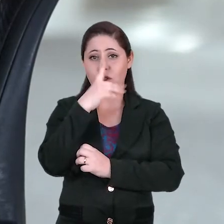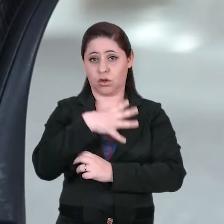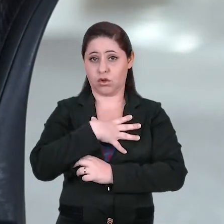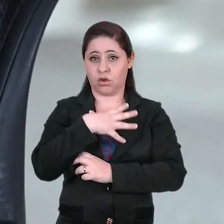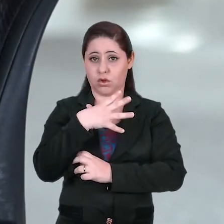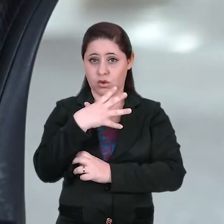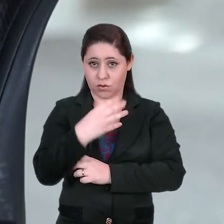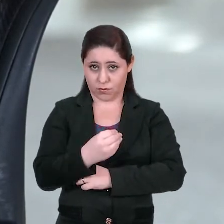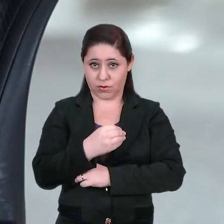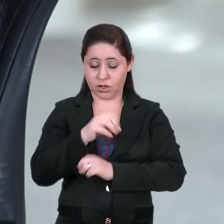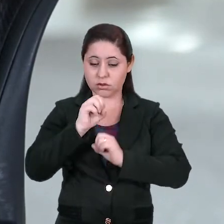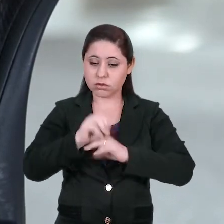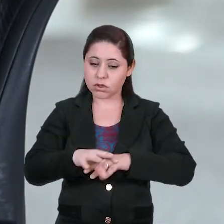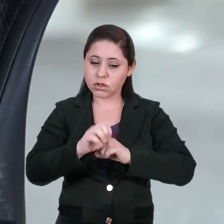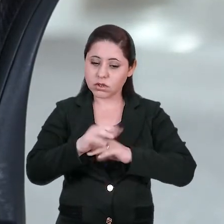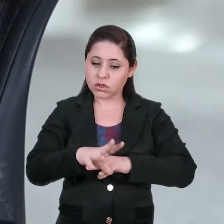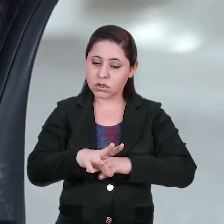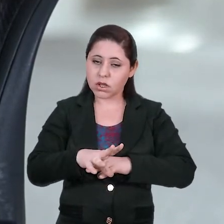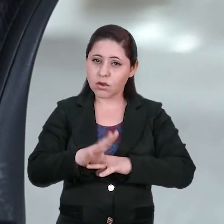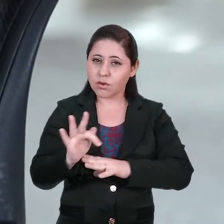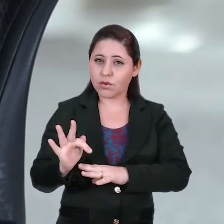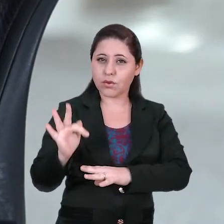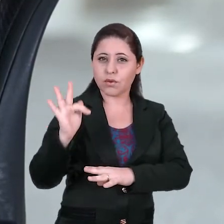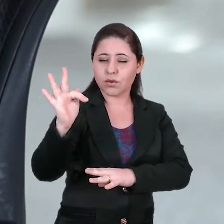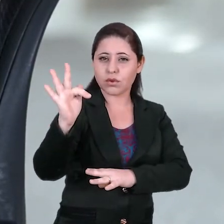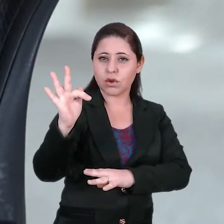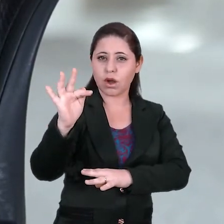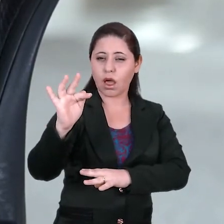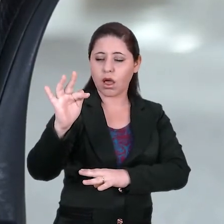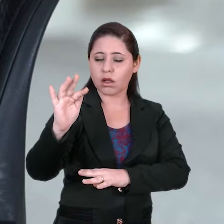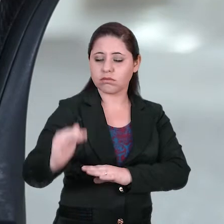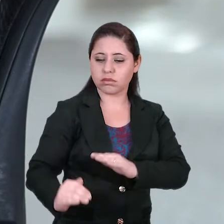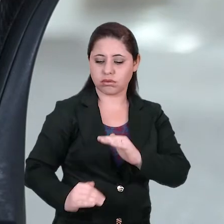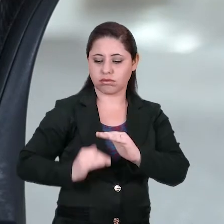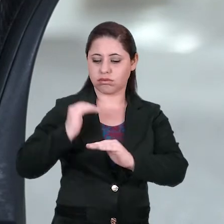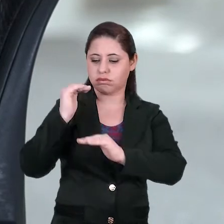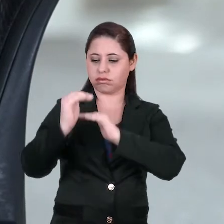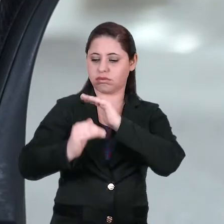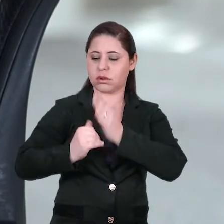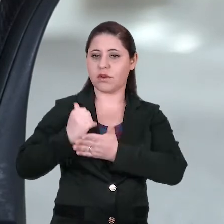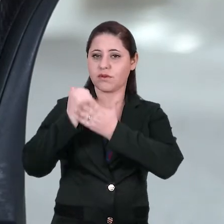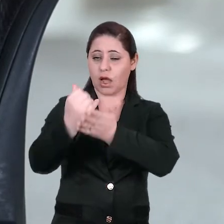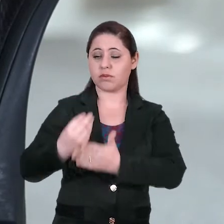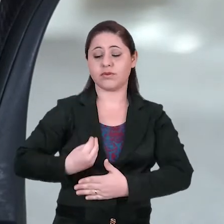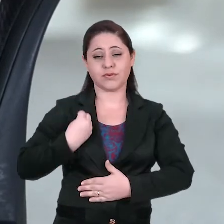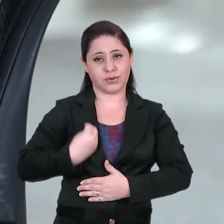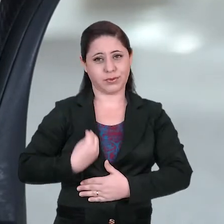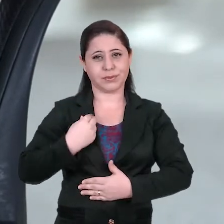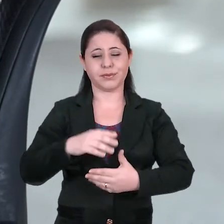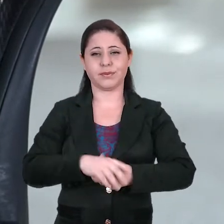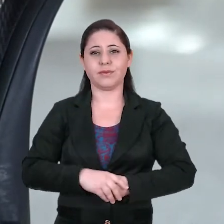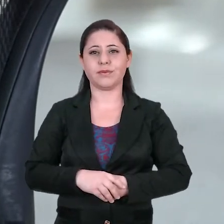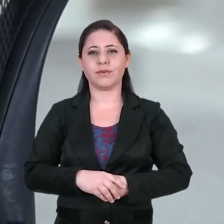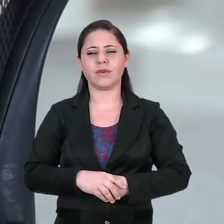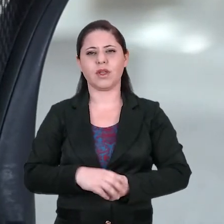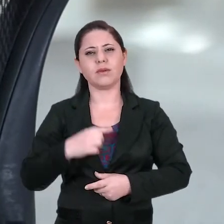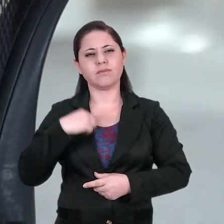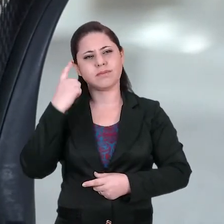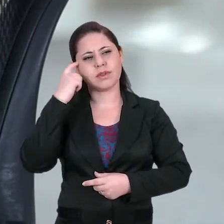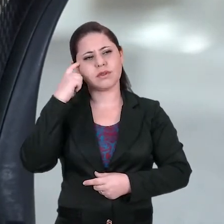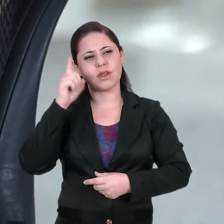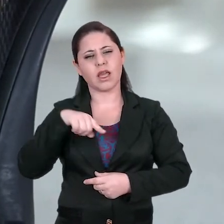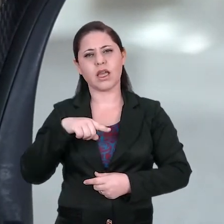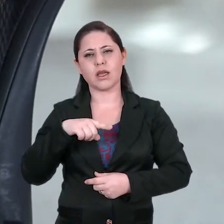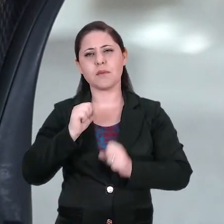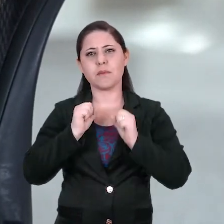filhos sejam assim, para que eles possam, crescendo, levar isso para o resto da vida. Eu acho que se